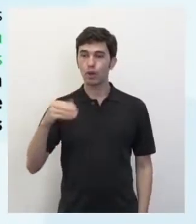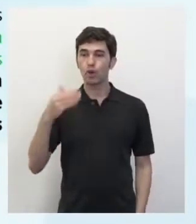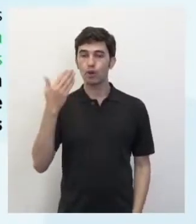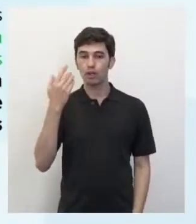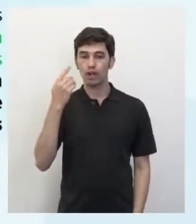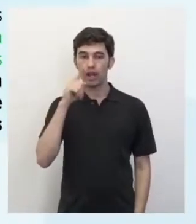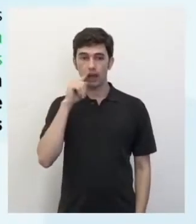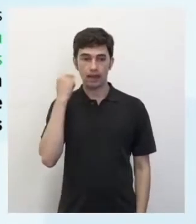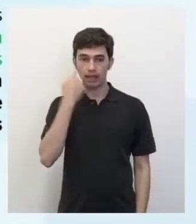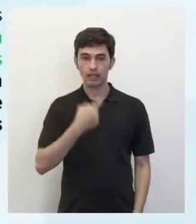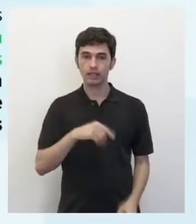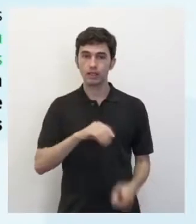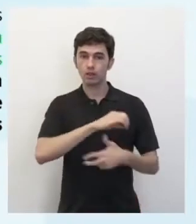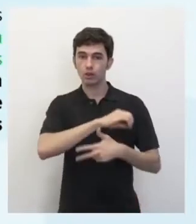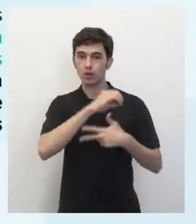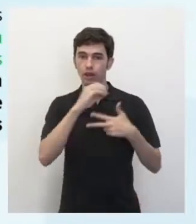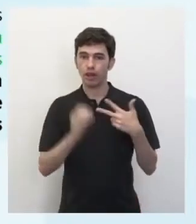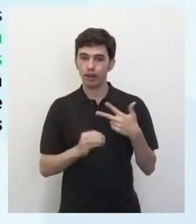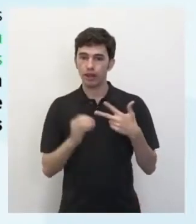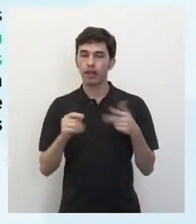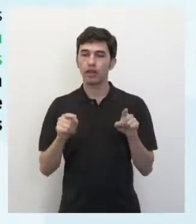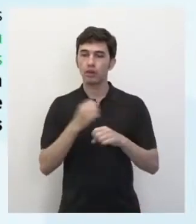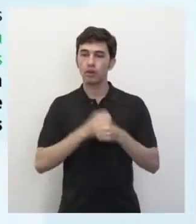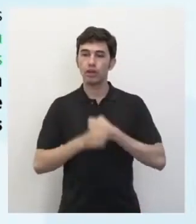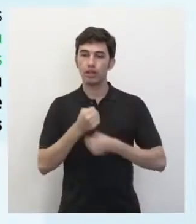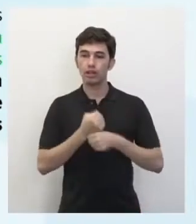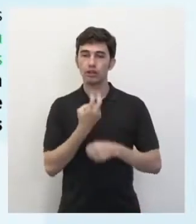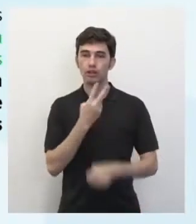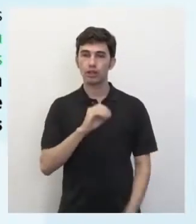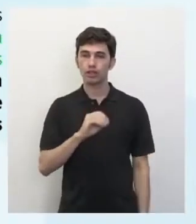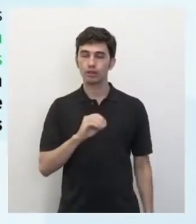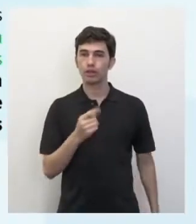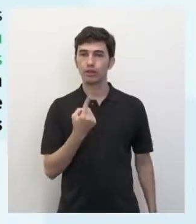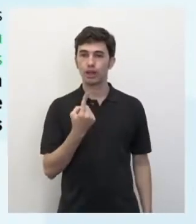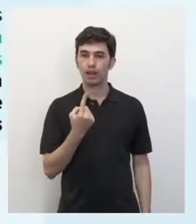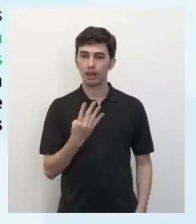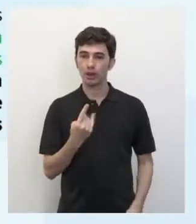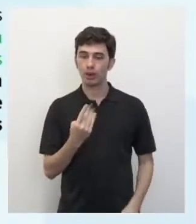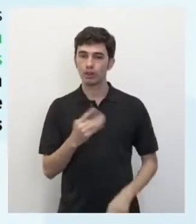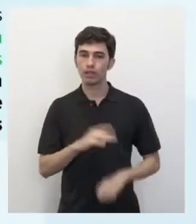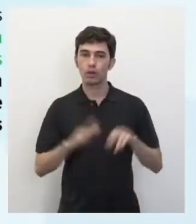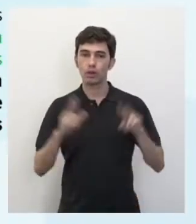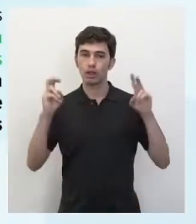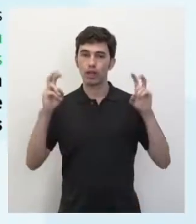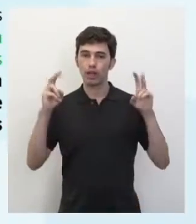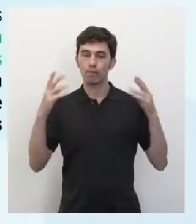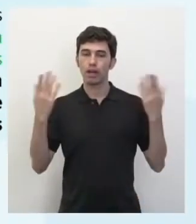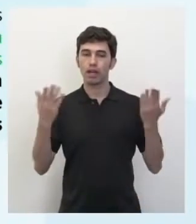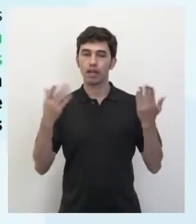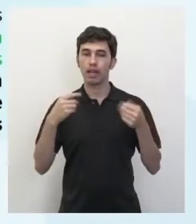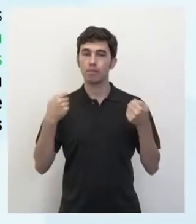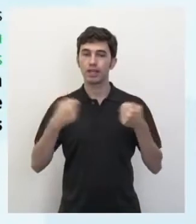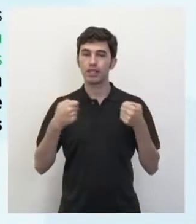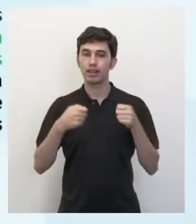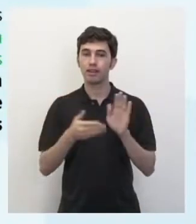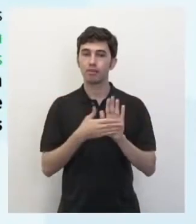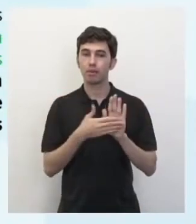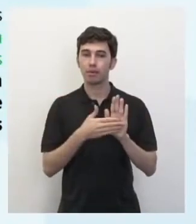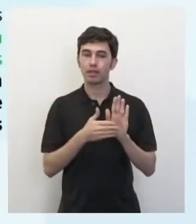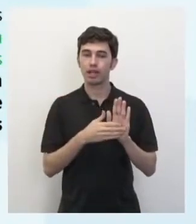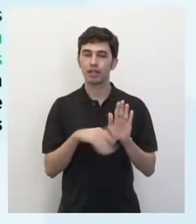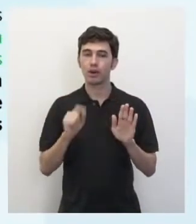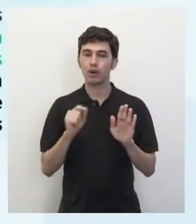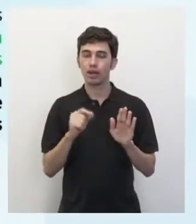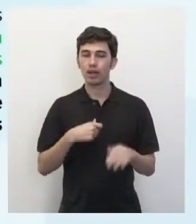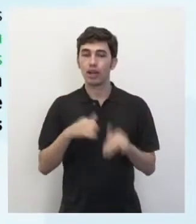Médio, o Enem, do ano de 2014, tema da proposta, ou tema da redação que os alunos deveriam fazer.